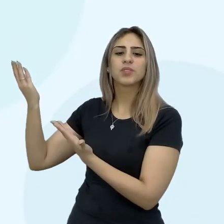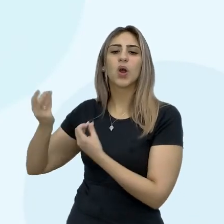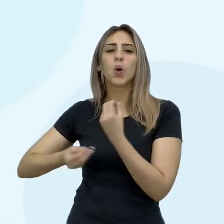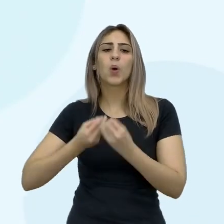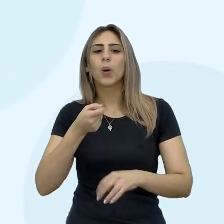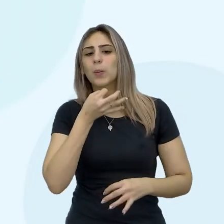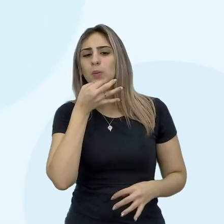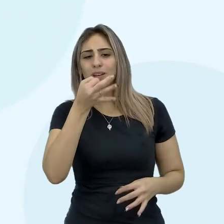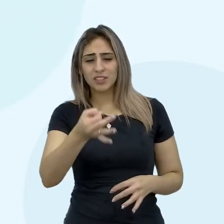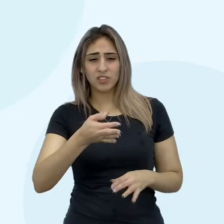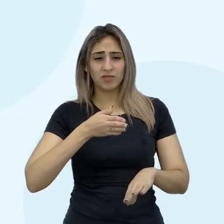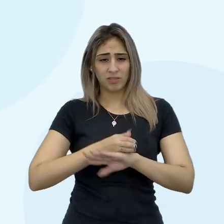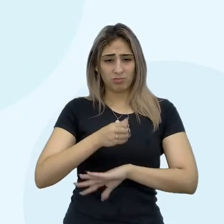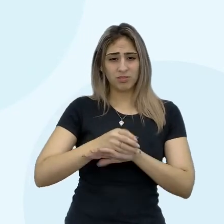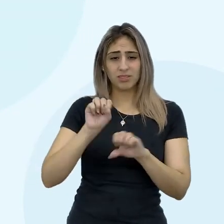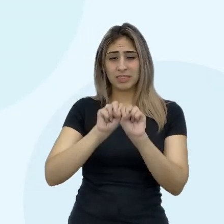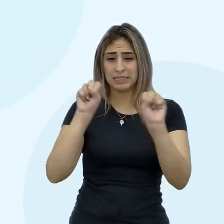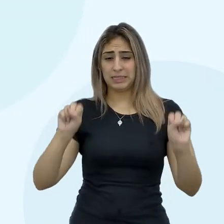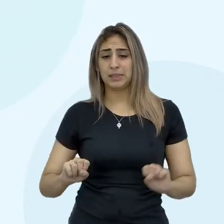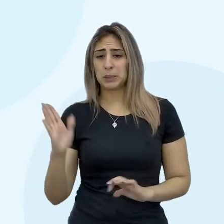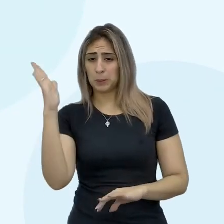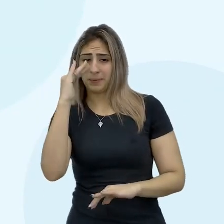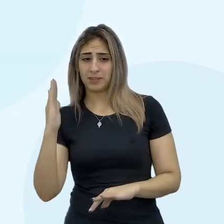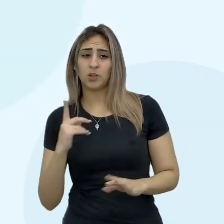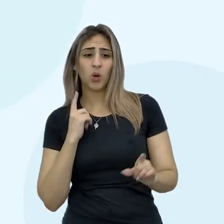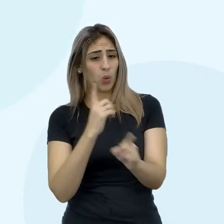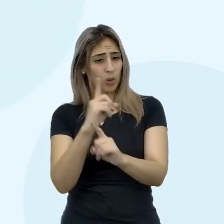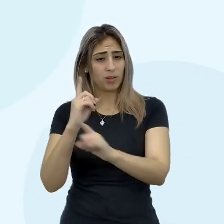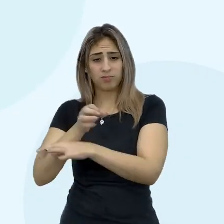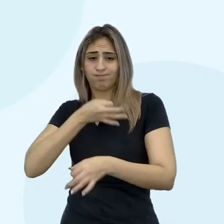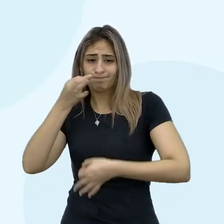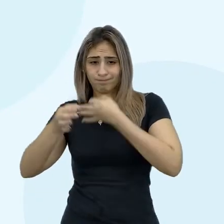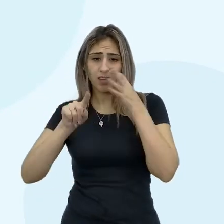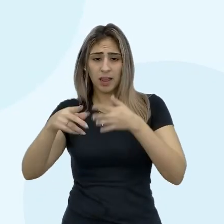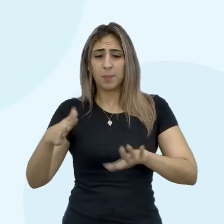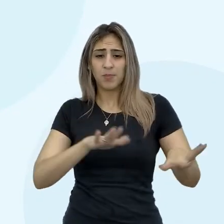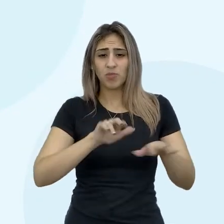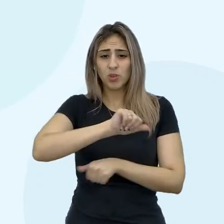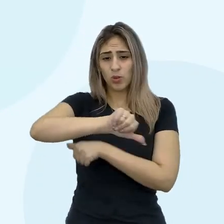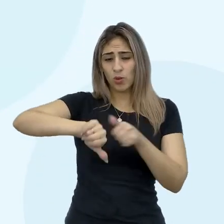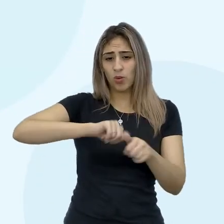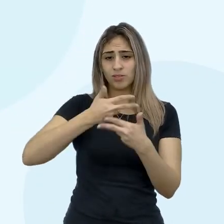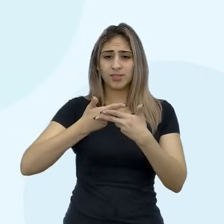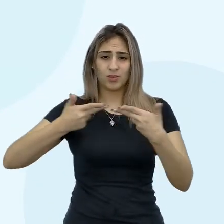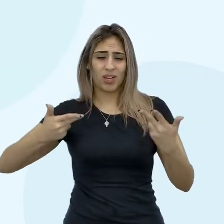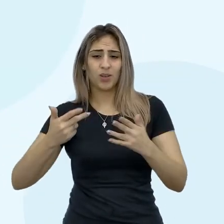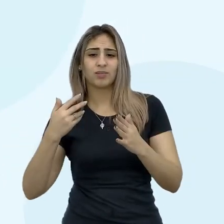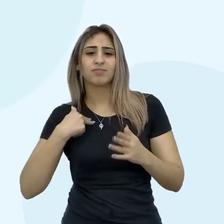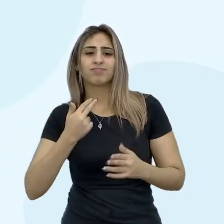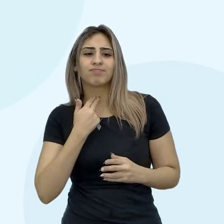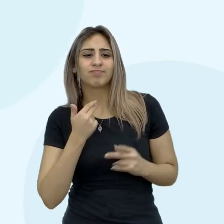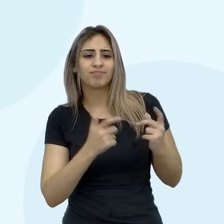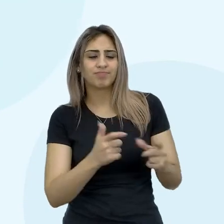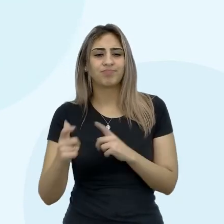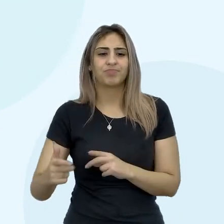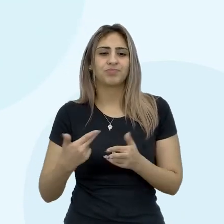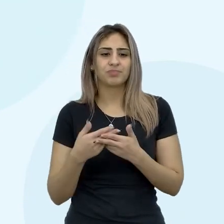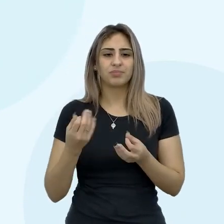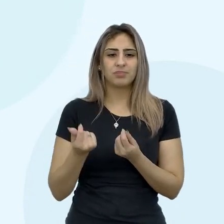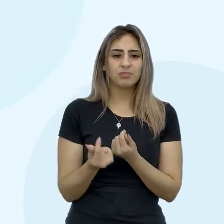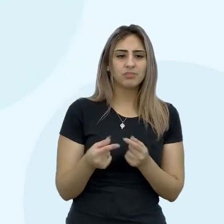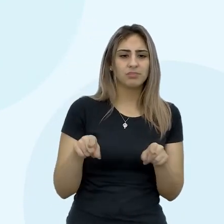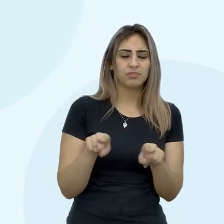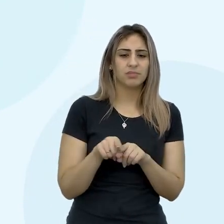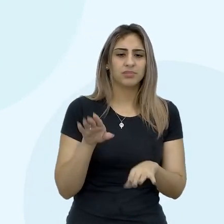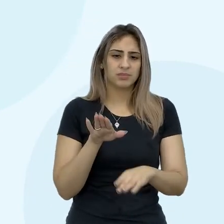Como críticas frequentes ao sistema adotado no Brasil, encontramos os argumentos de que ele é movido por troca de recursos, cargos, emendas